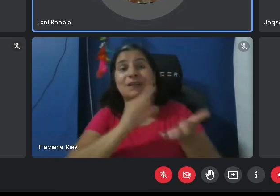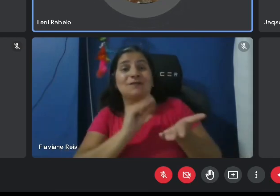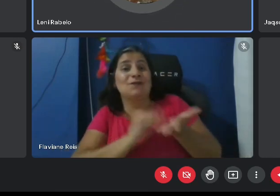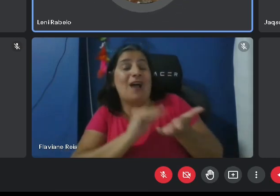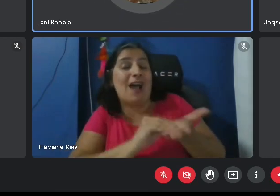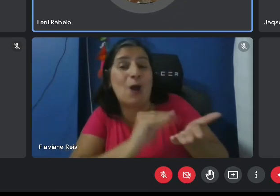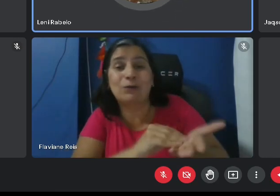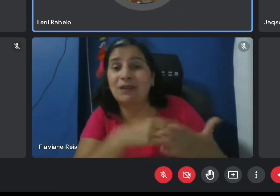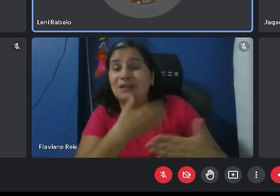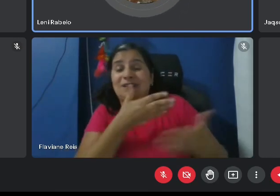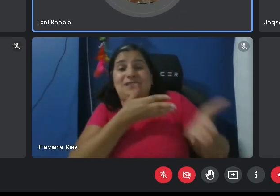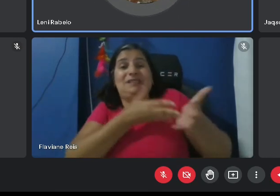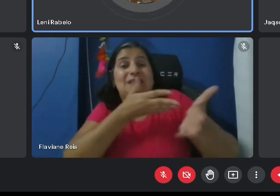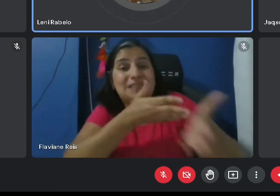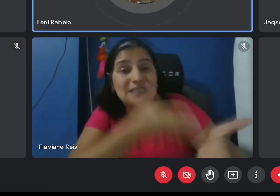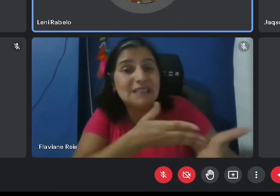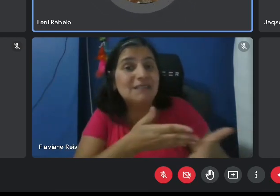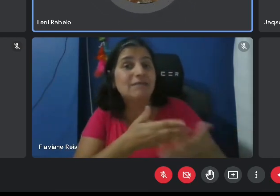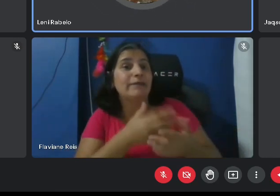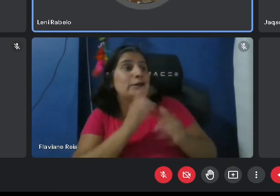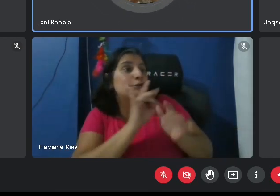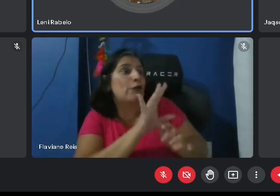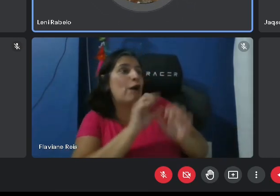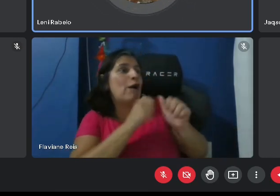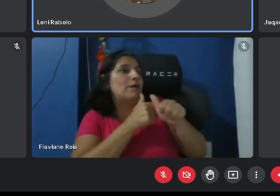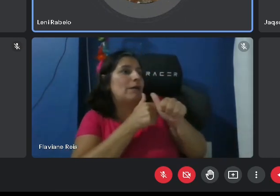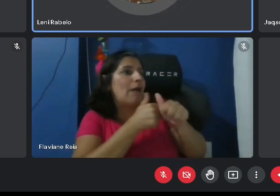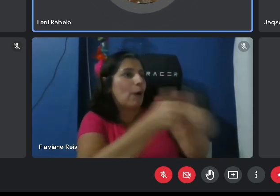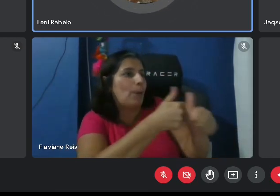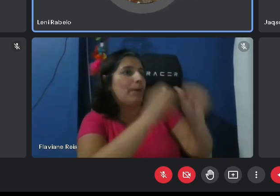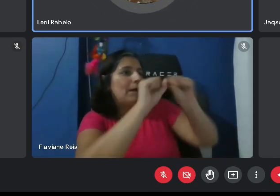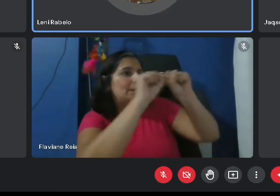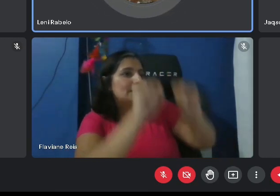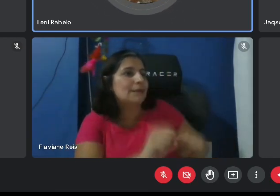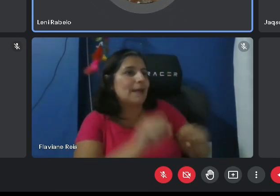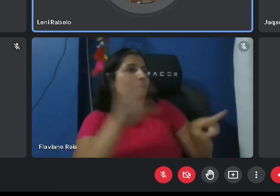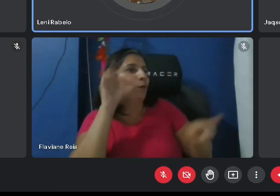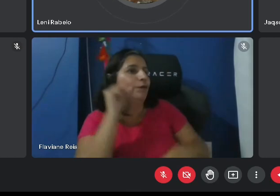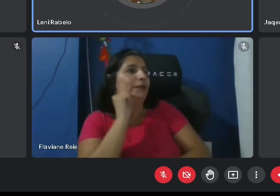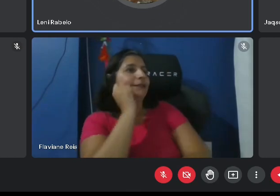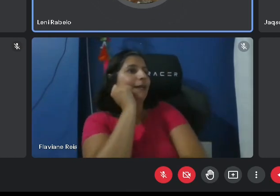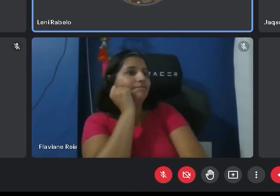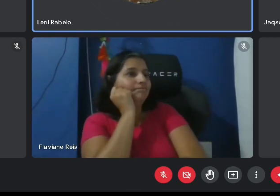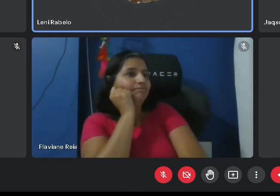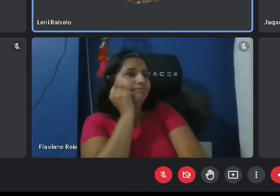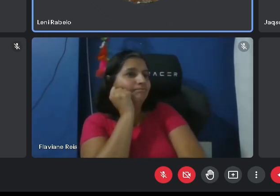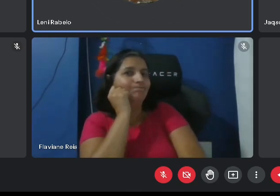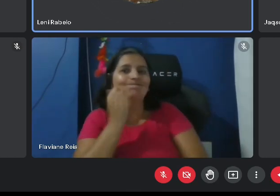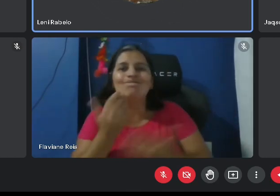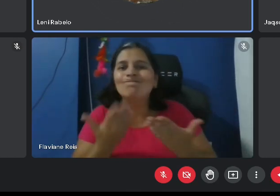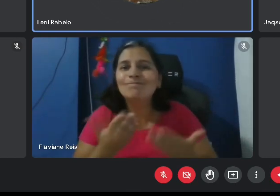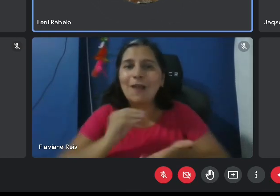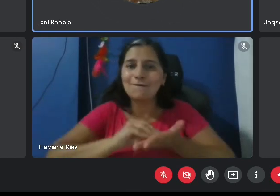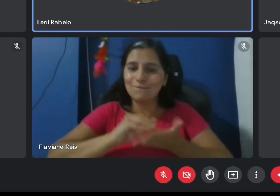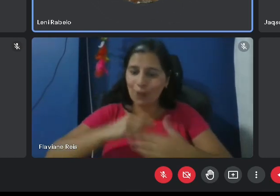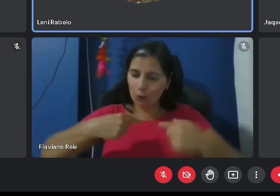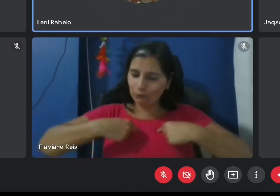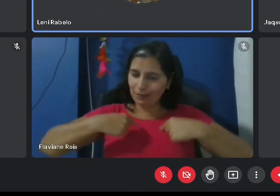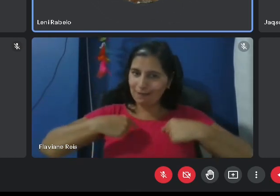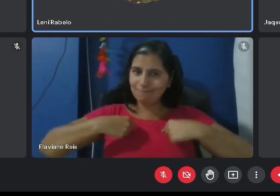falta alguma coisa, falta esse aprendizado, existem essas barreiras por isso.